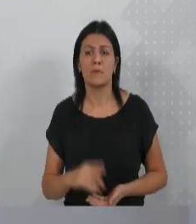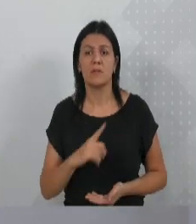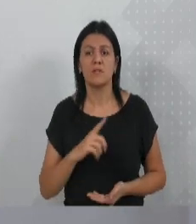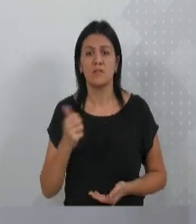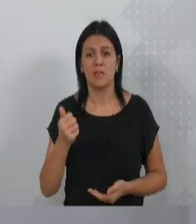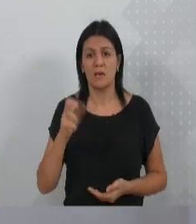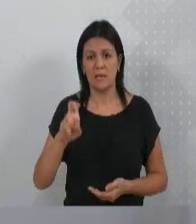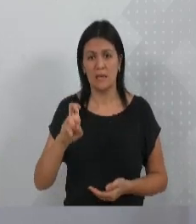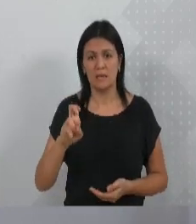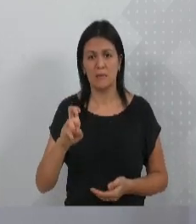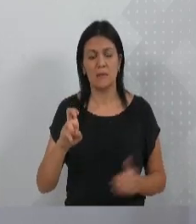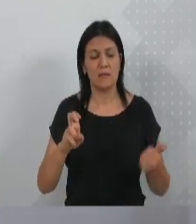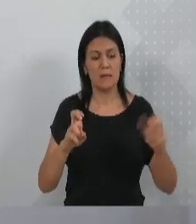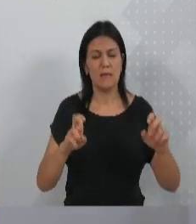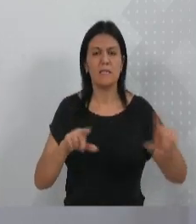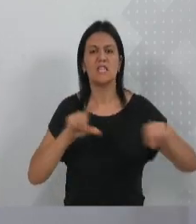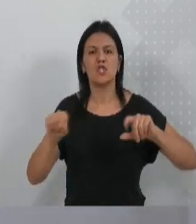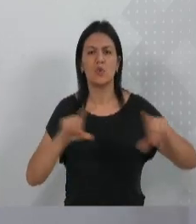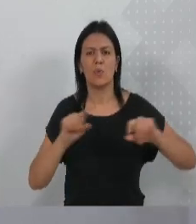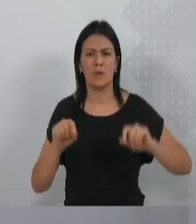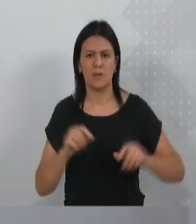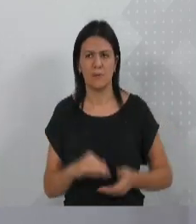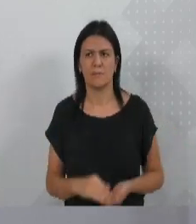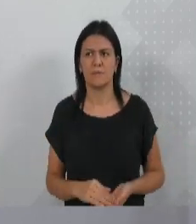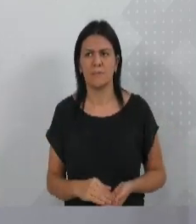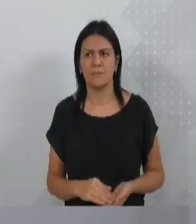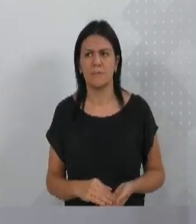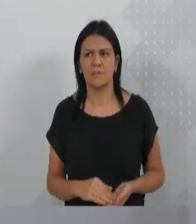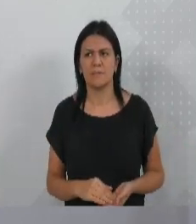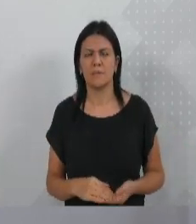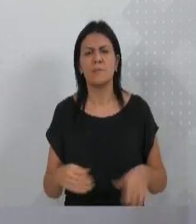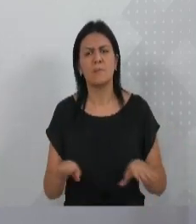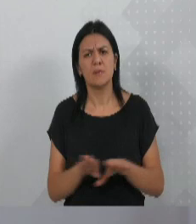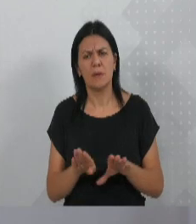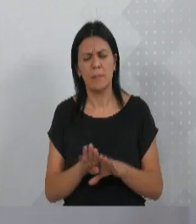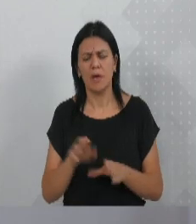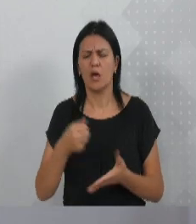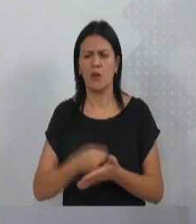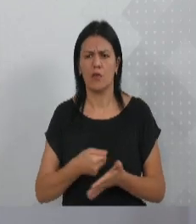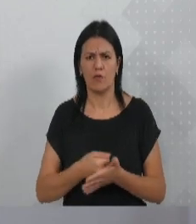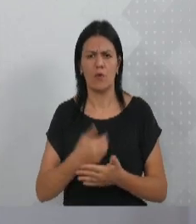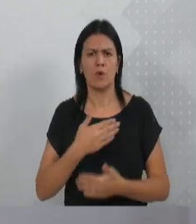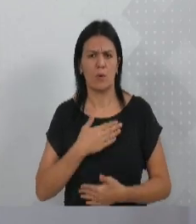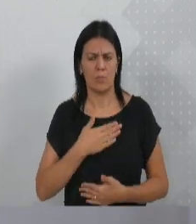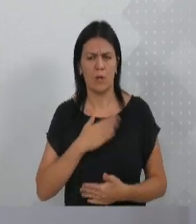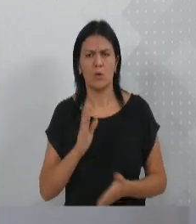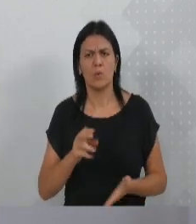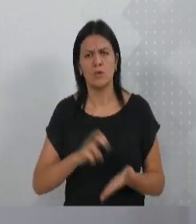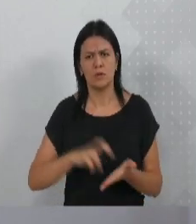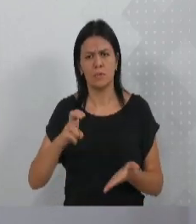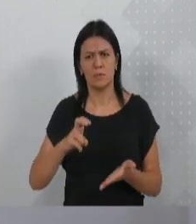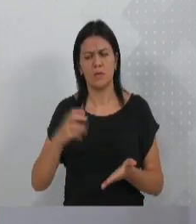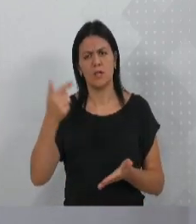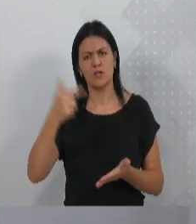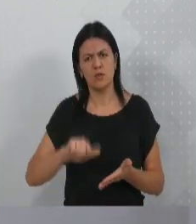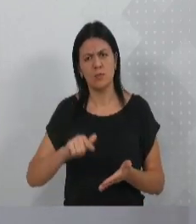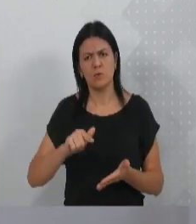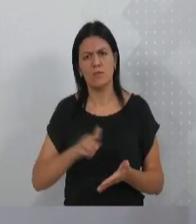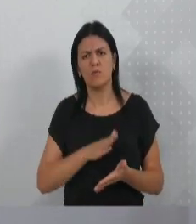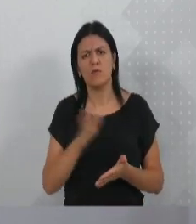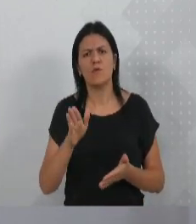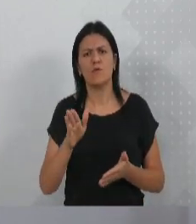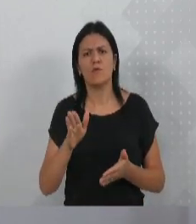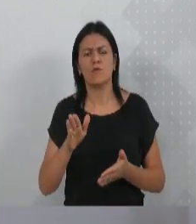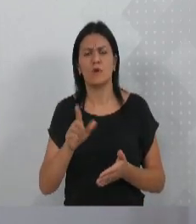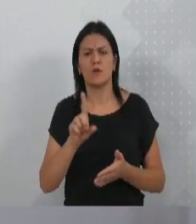eleito também eu quero eh até fui cobrado estive hoje de manhã de novo caminhando lá na Divinópolis